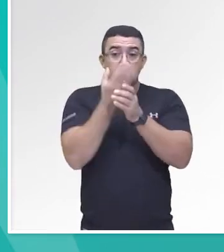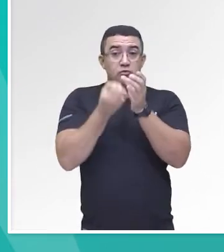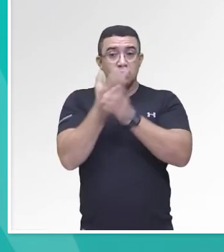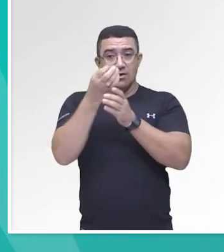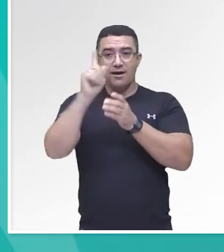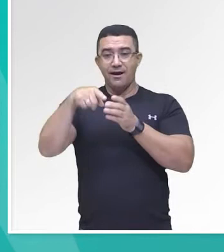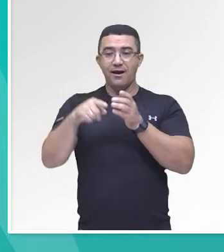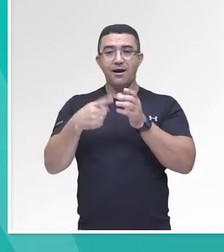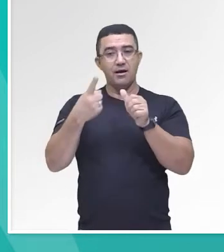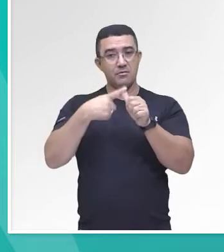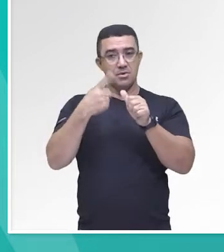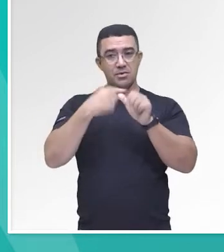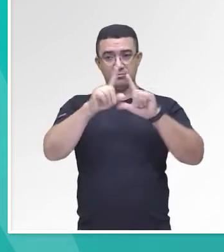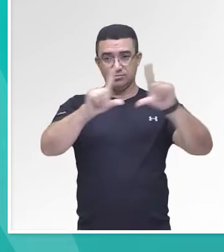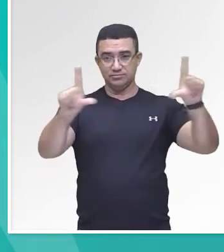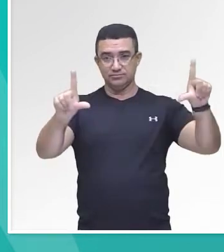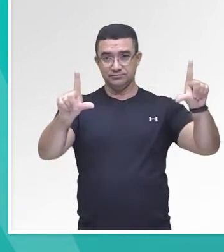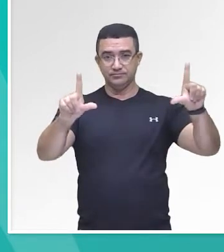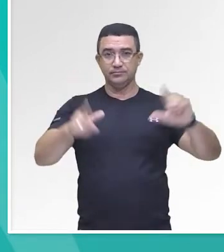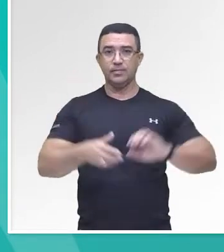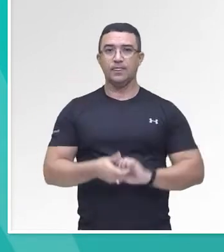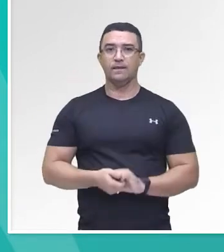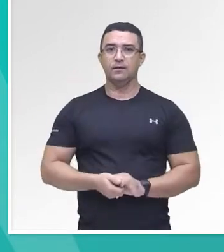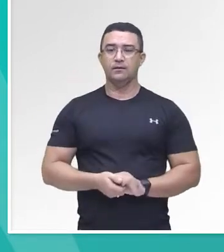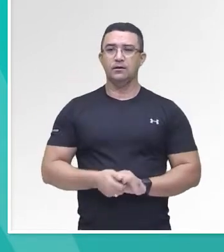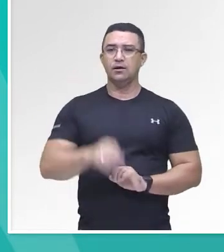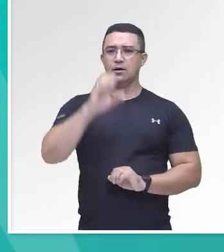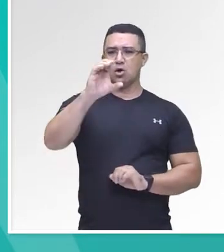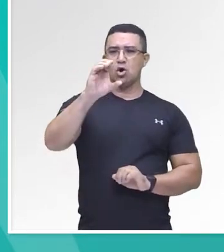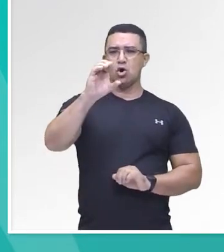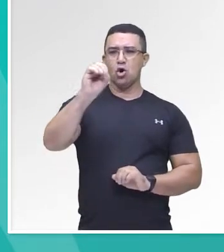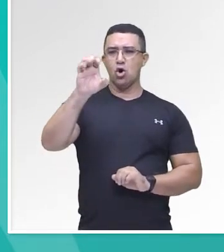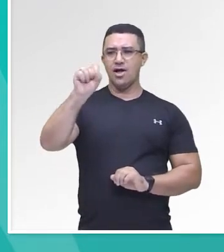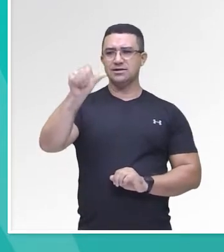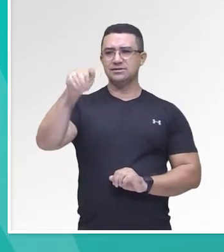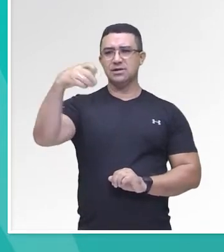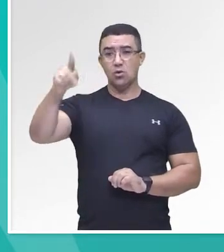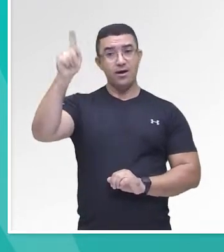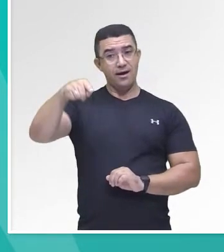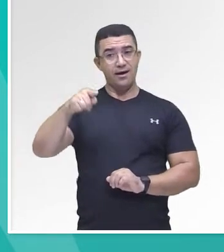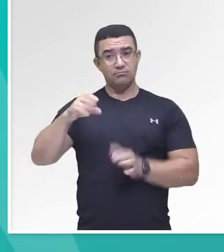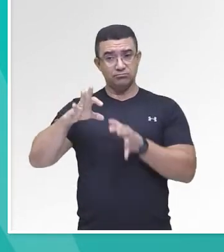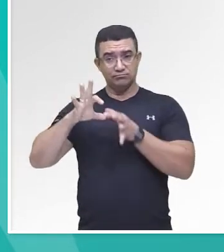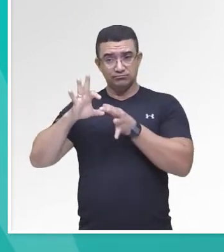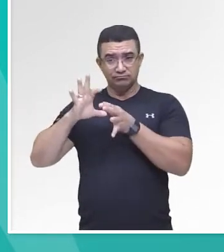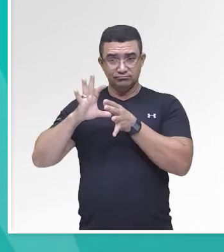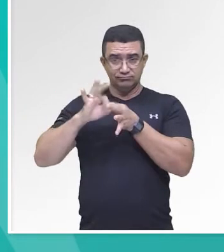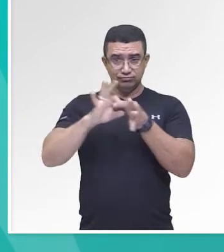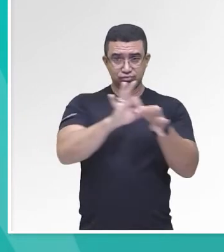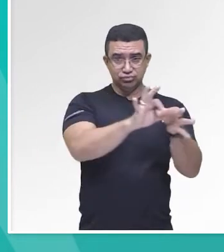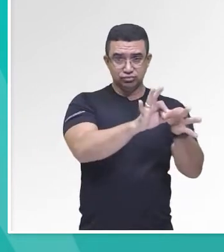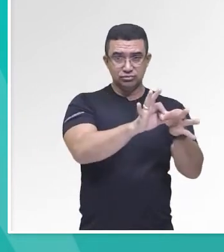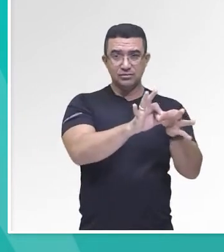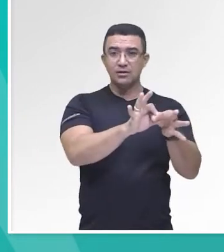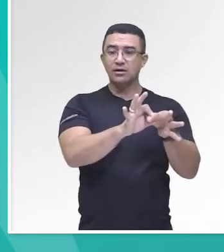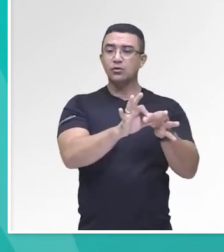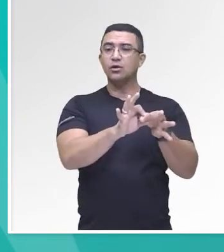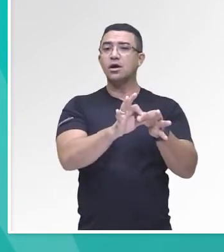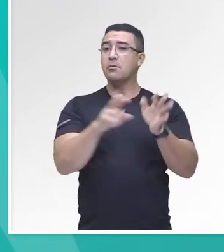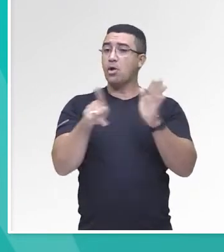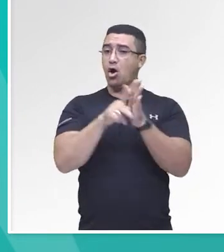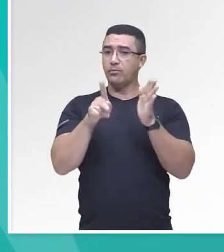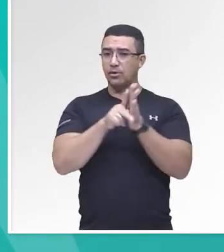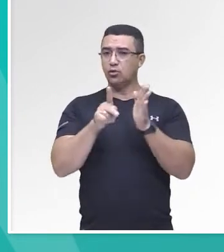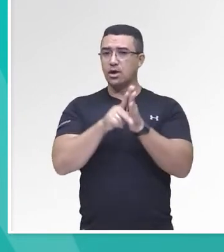primeira cartela, olhem aí. A coesão diz respeito à ligação das ideias do texto, ou seja, as partezinhas do